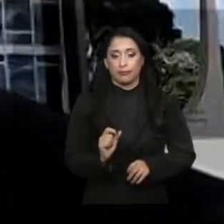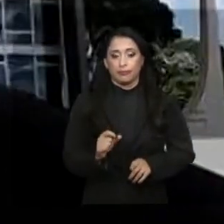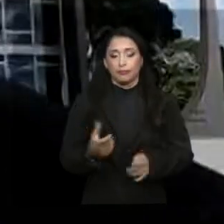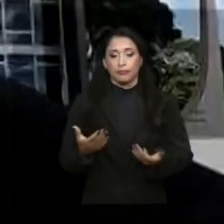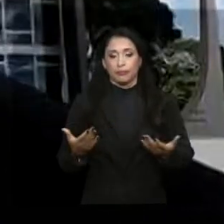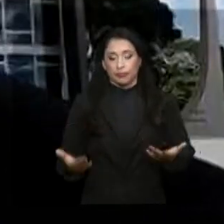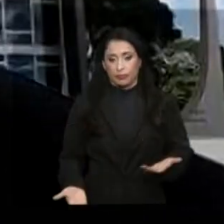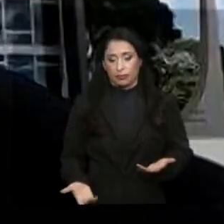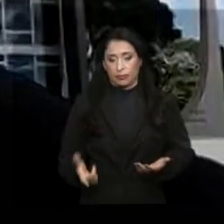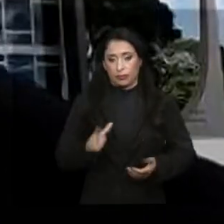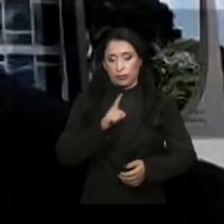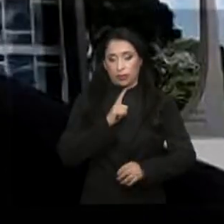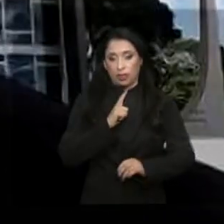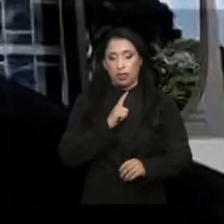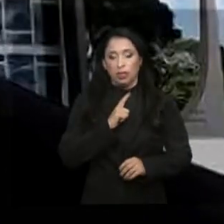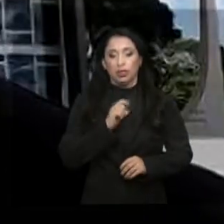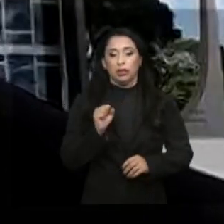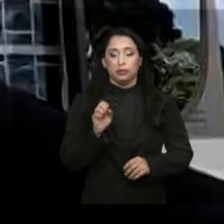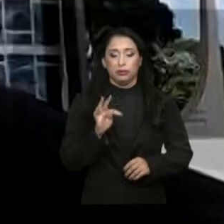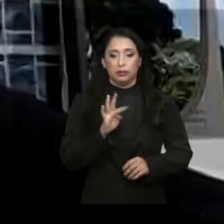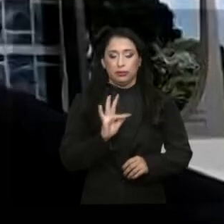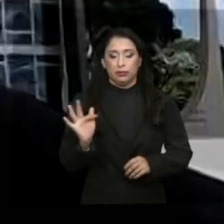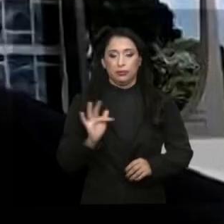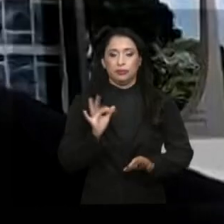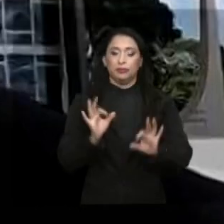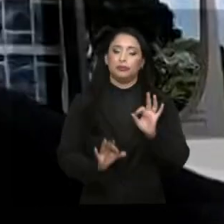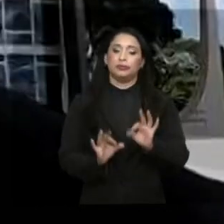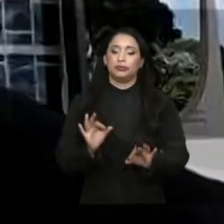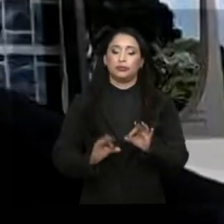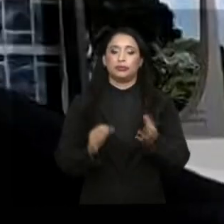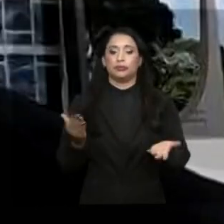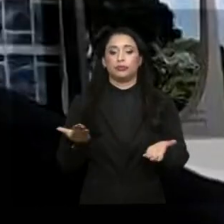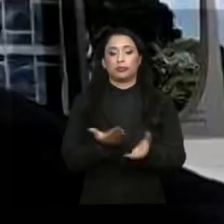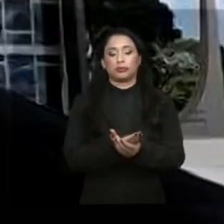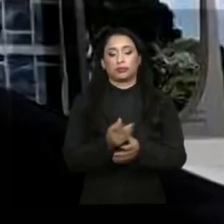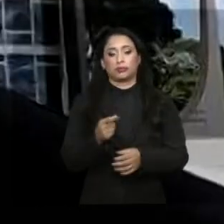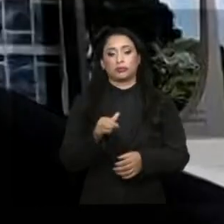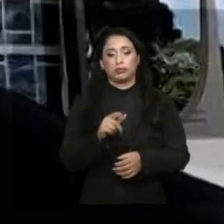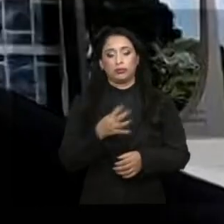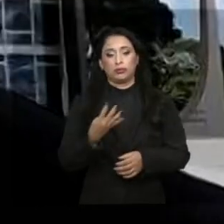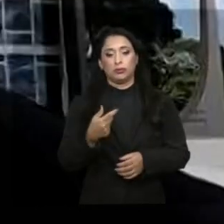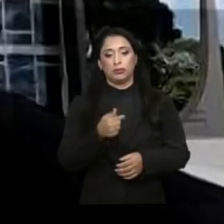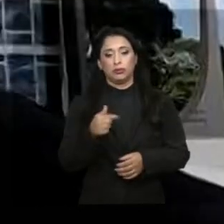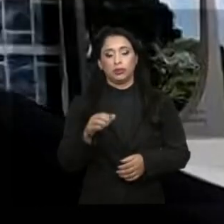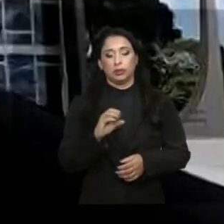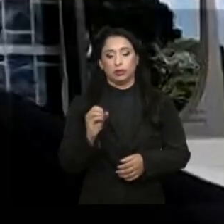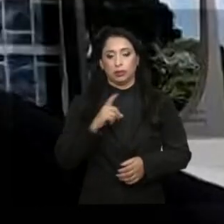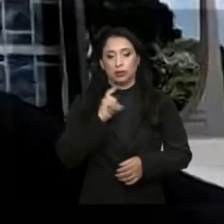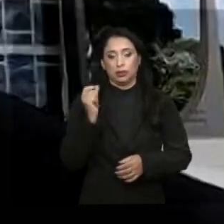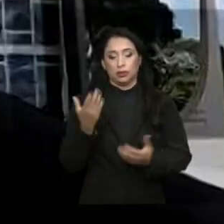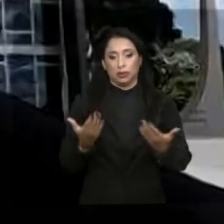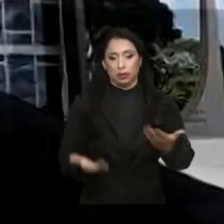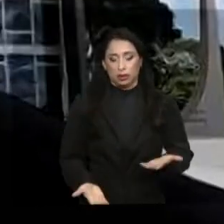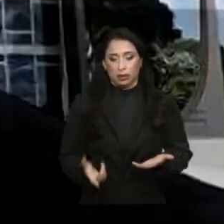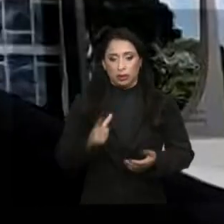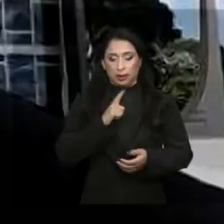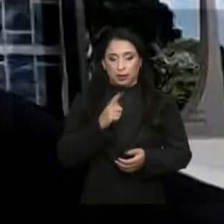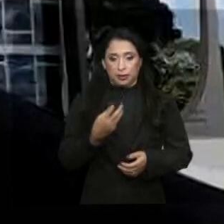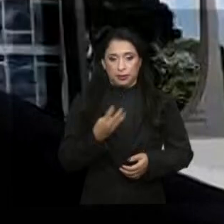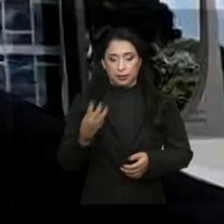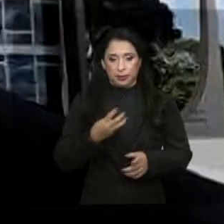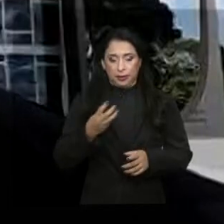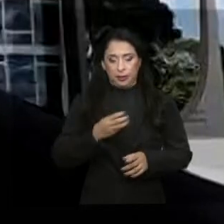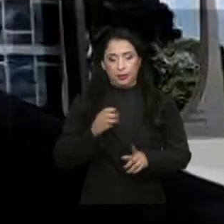Volto eu. Essa Suprema Corte, por ocasião do julgamento das ações penais 470, questão de ordem suscitada em sessão realizada em 23 de